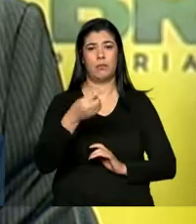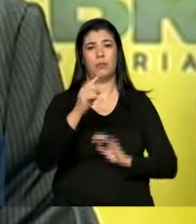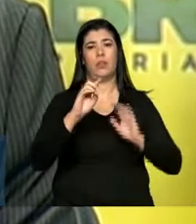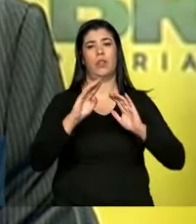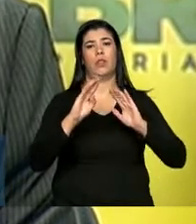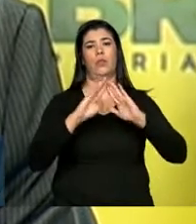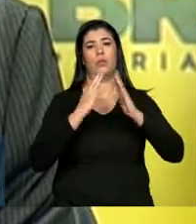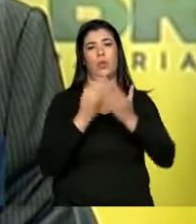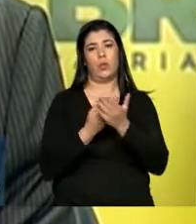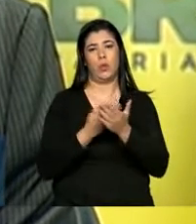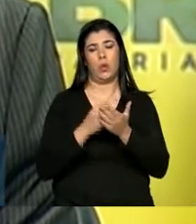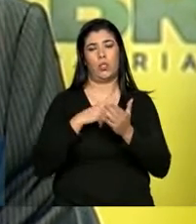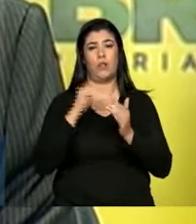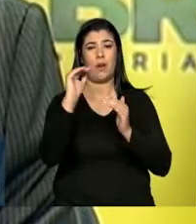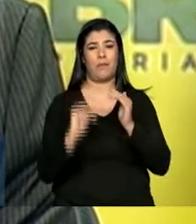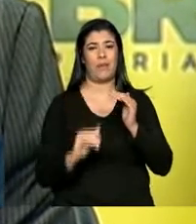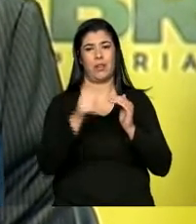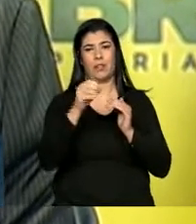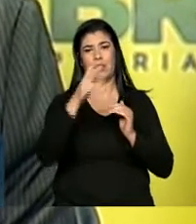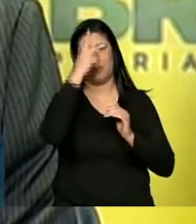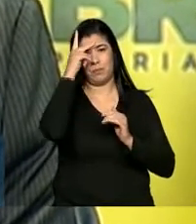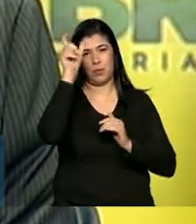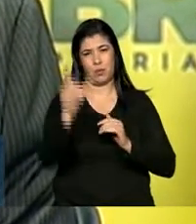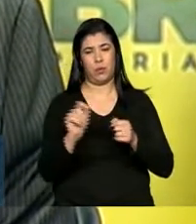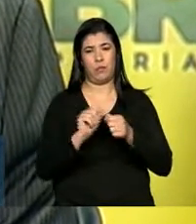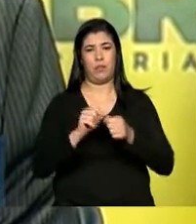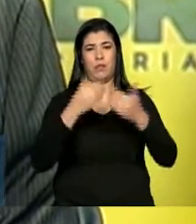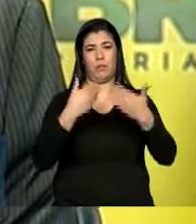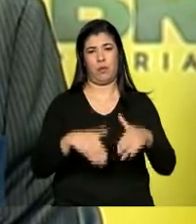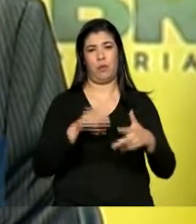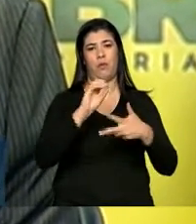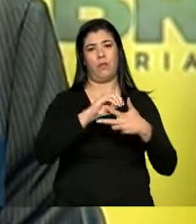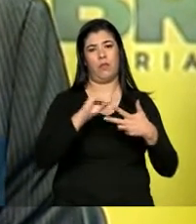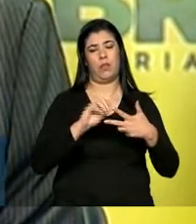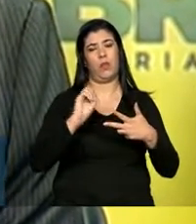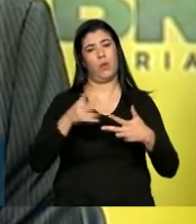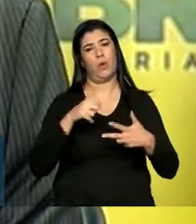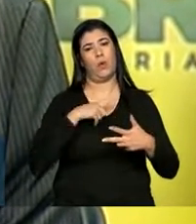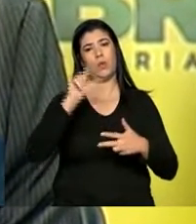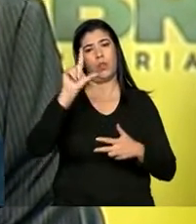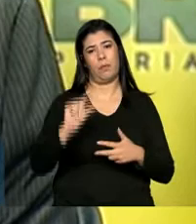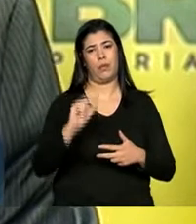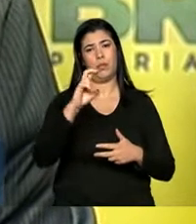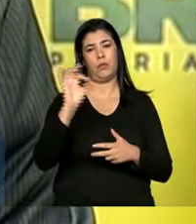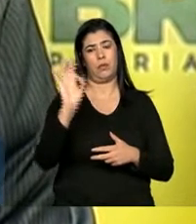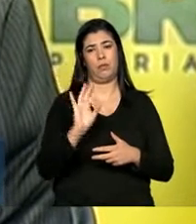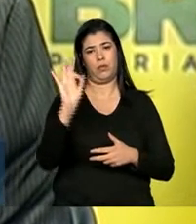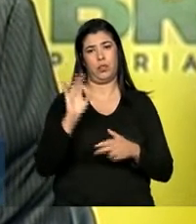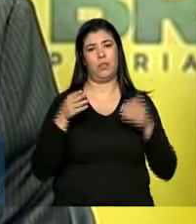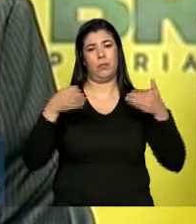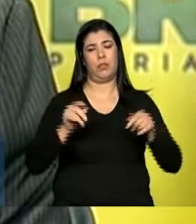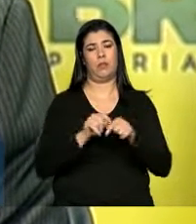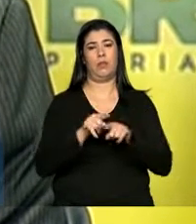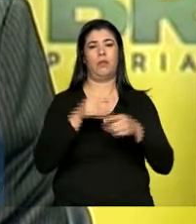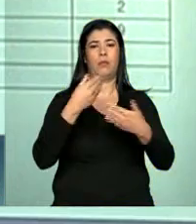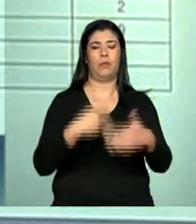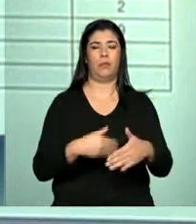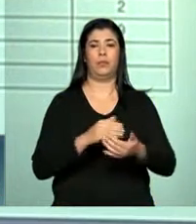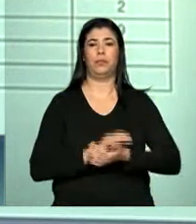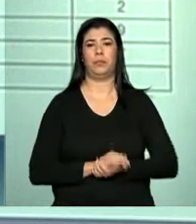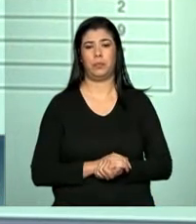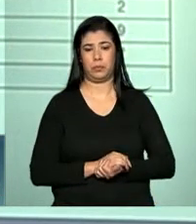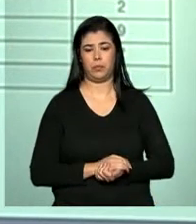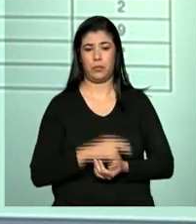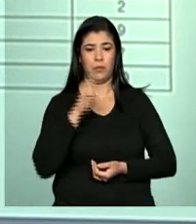10 partícipes do Enem, ou que tiveram menos de 50% de participação. O próximo. Aqui é